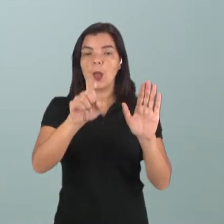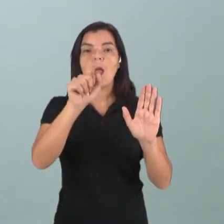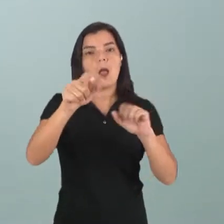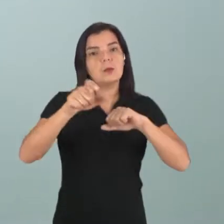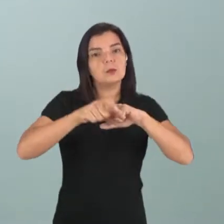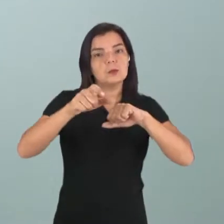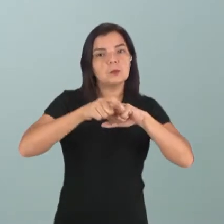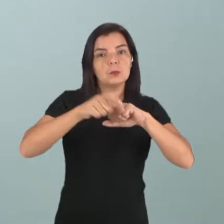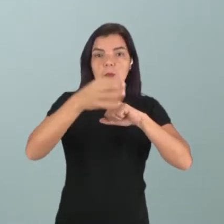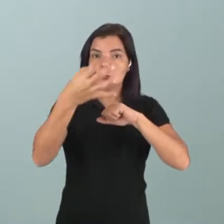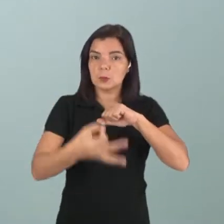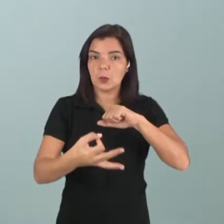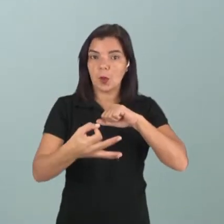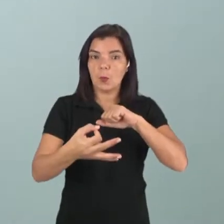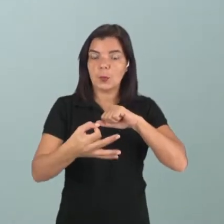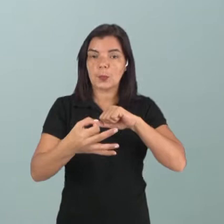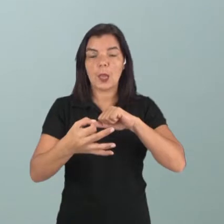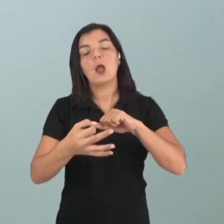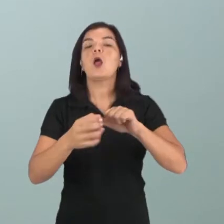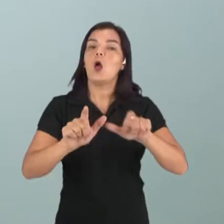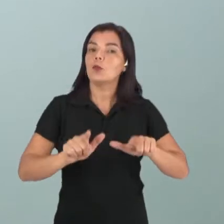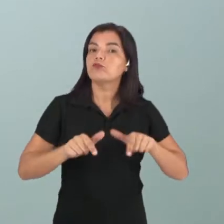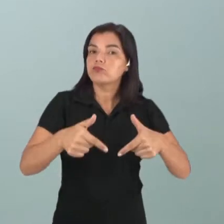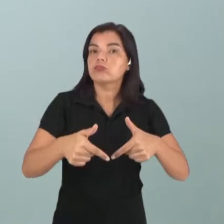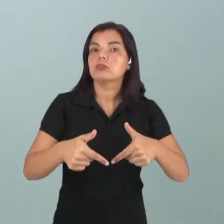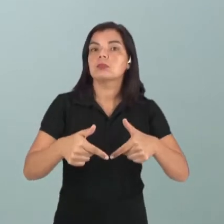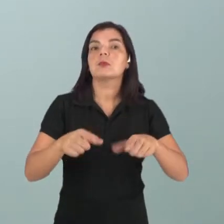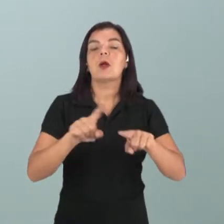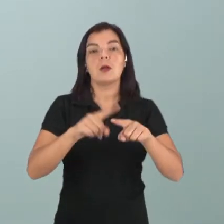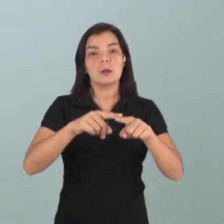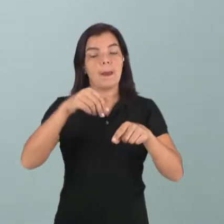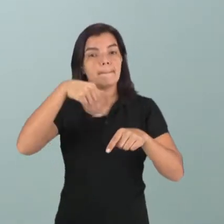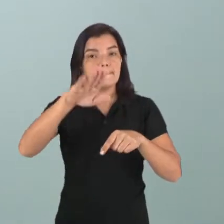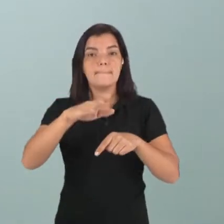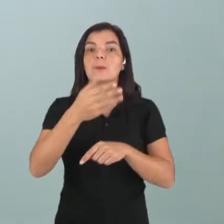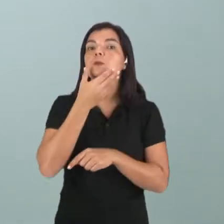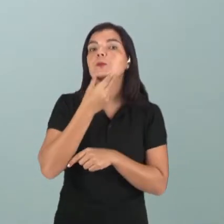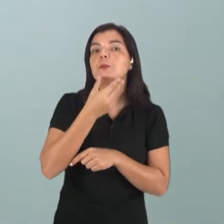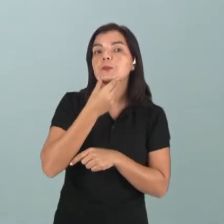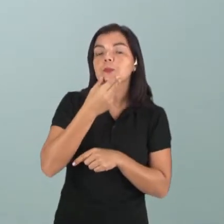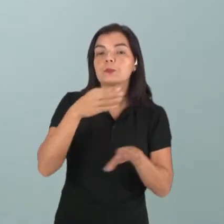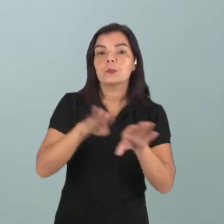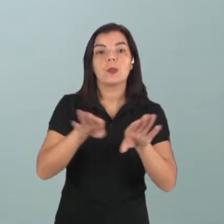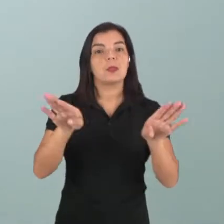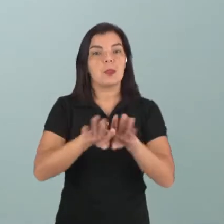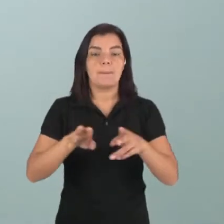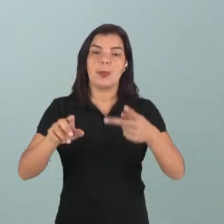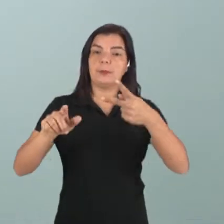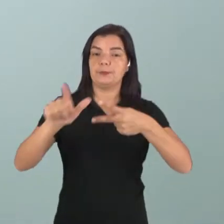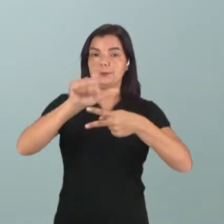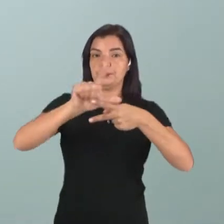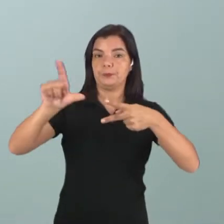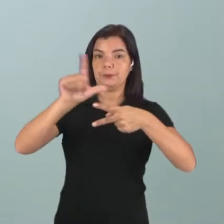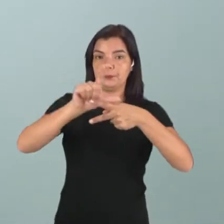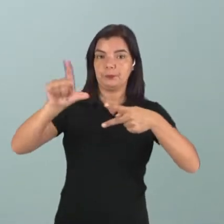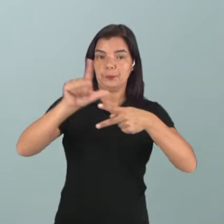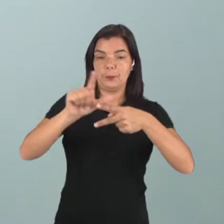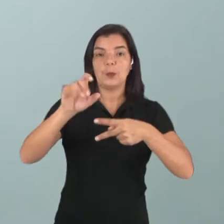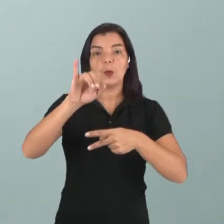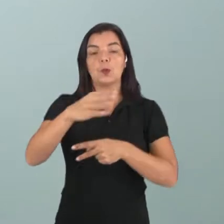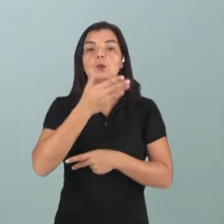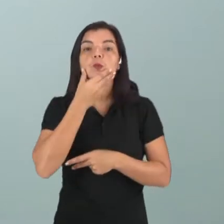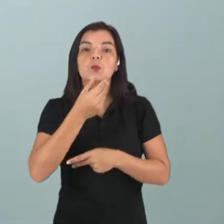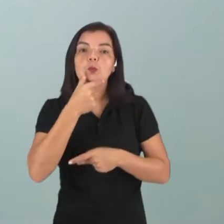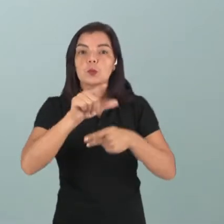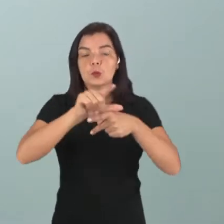substantivo, certo? Lutadores. Aí o que é que eu observo? Que ele é masculino e plural. Quando eu digo que ela é